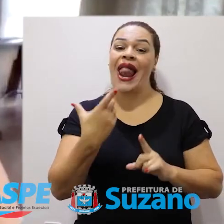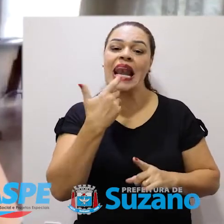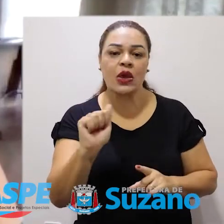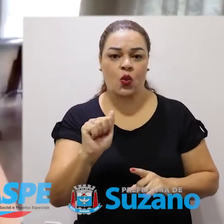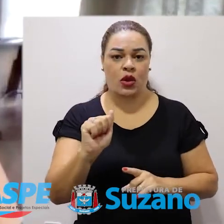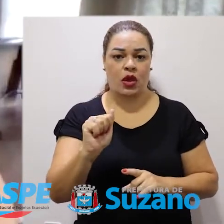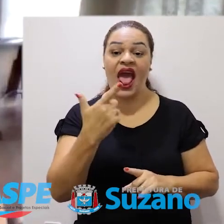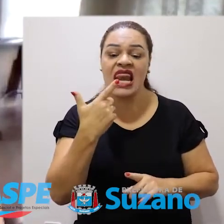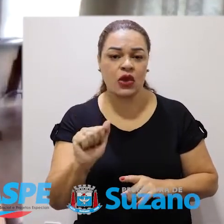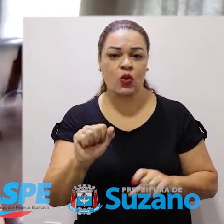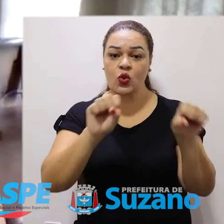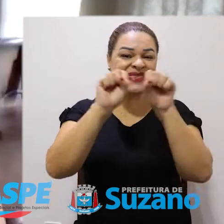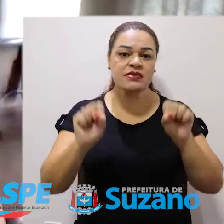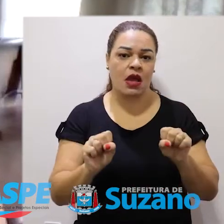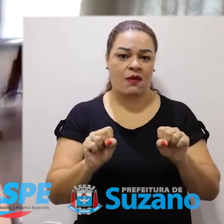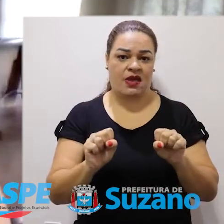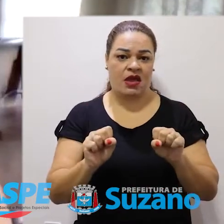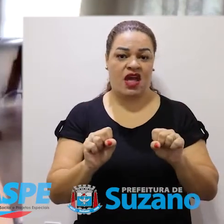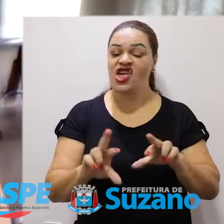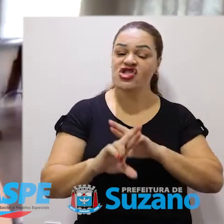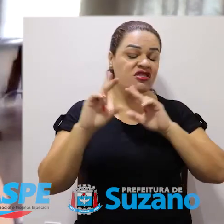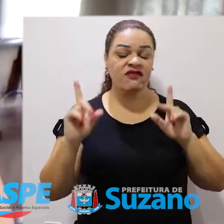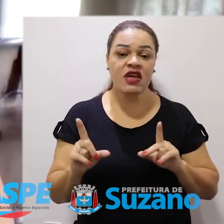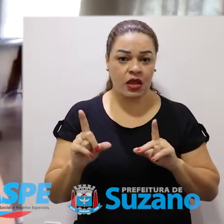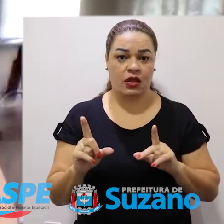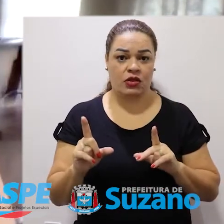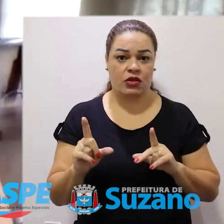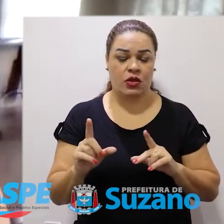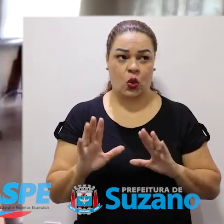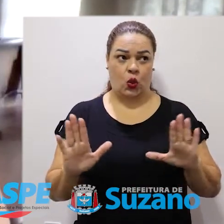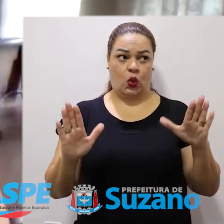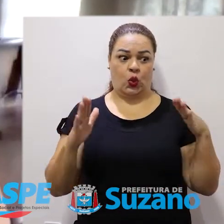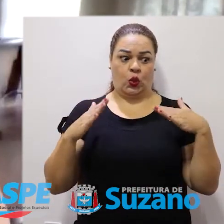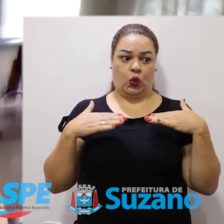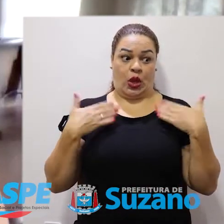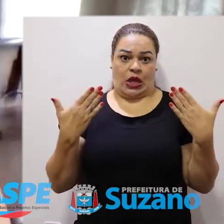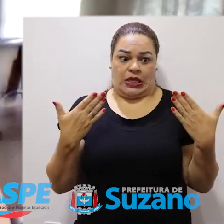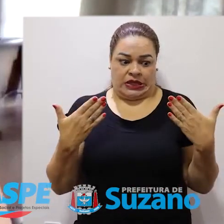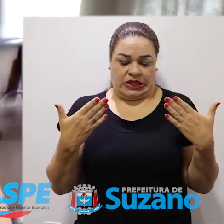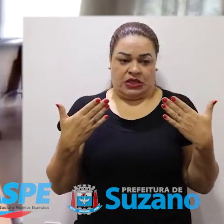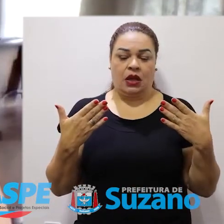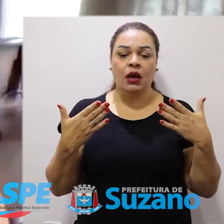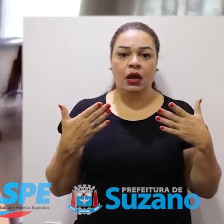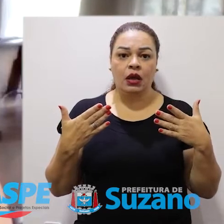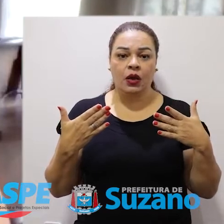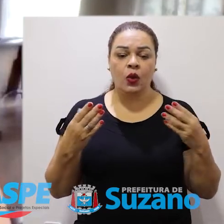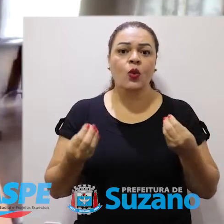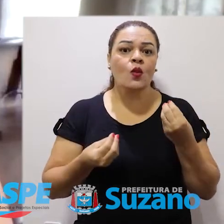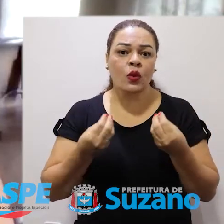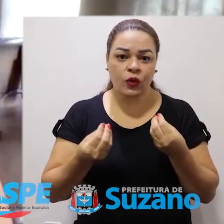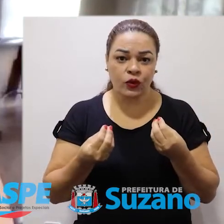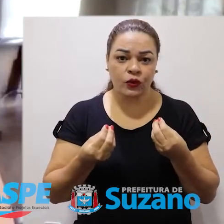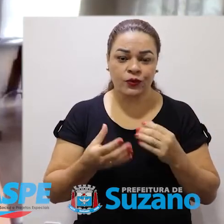é notação, não é sistema de notação. Veja, nossa, professora, você está falando de uma linguagem? Não, olha